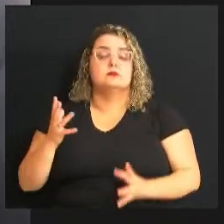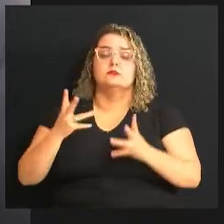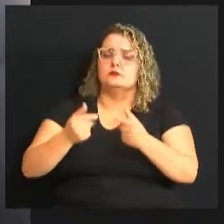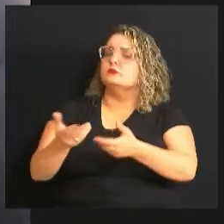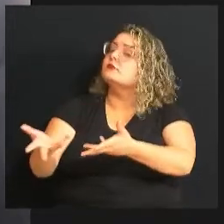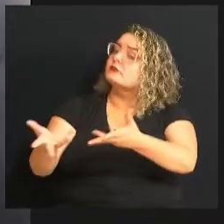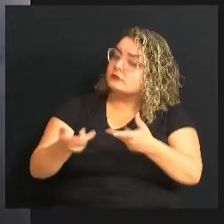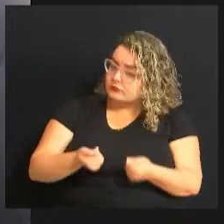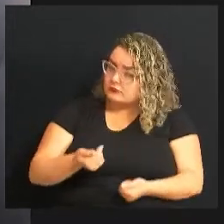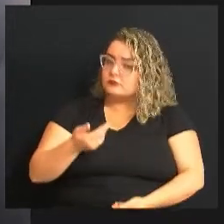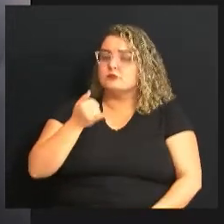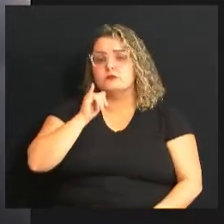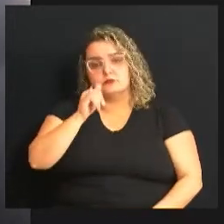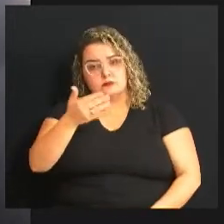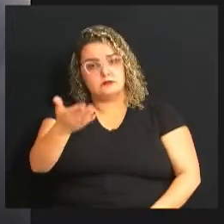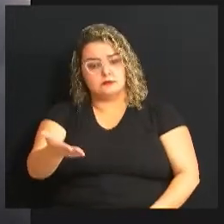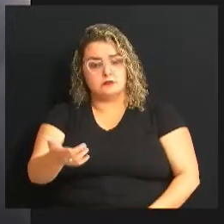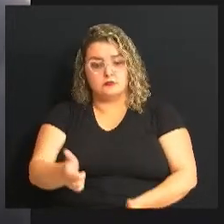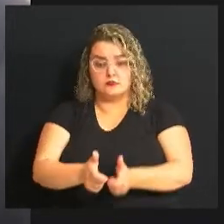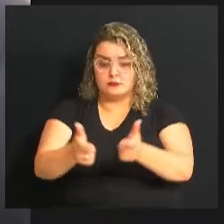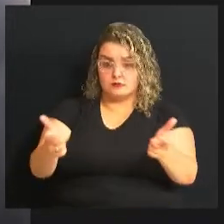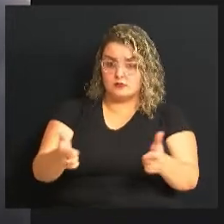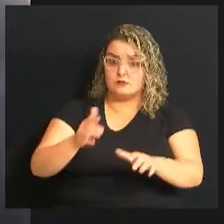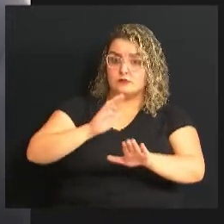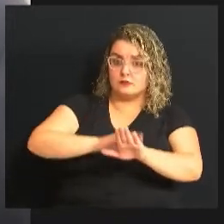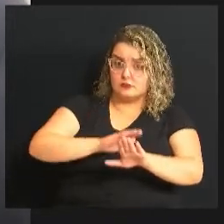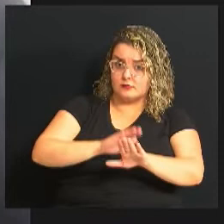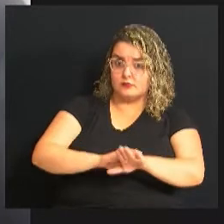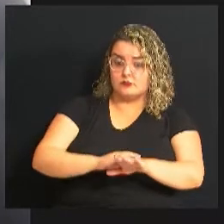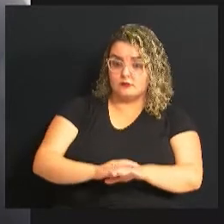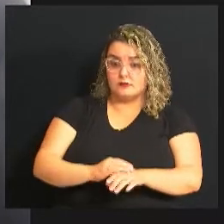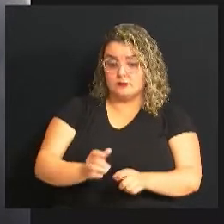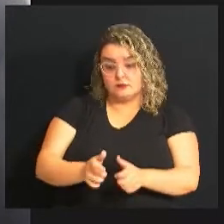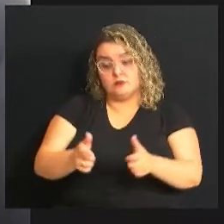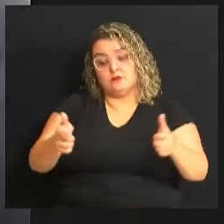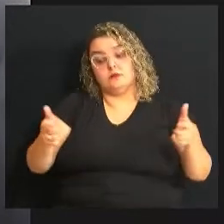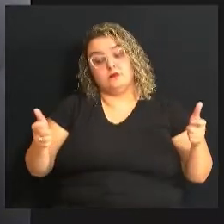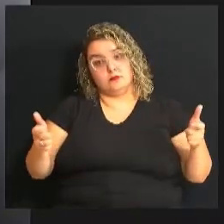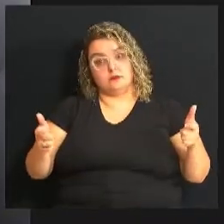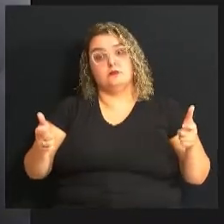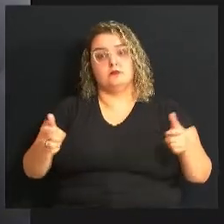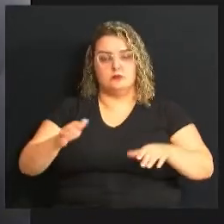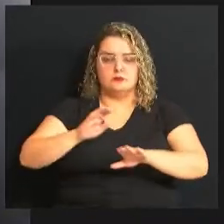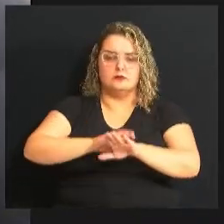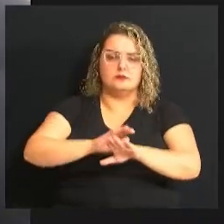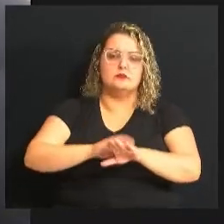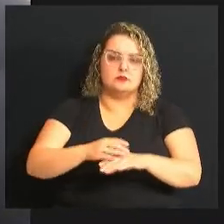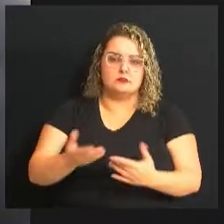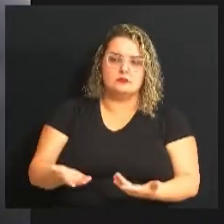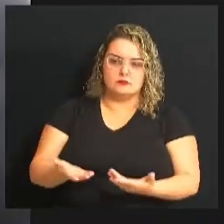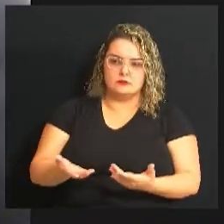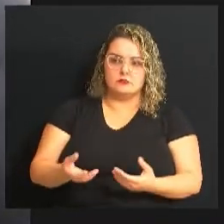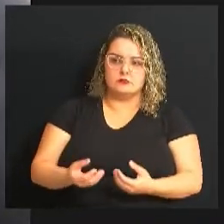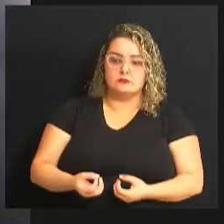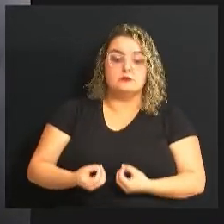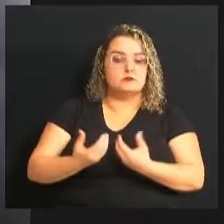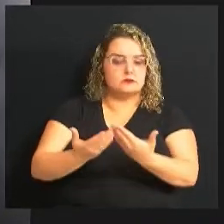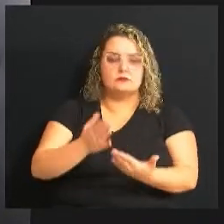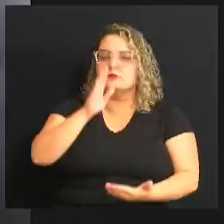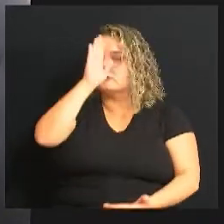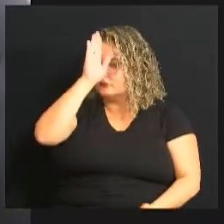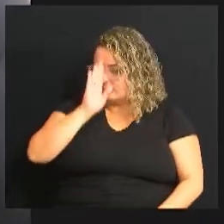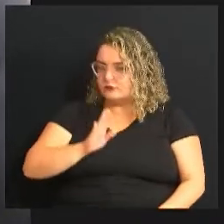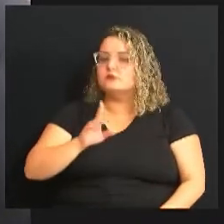você disse, boa parte destas atividades, ou a grande parte dessas atividades, estão sendo oferecidas gratuitamente, o que é